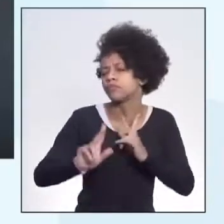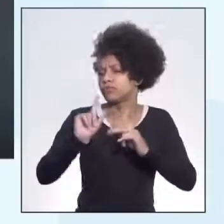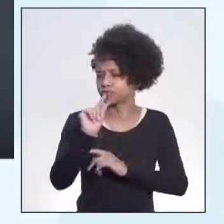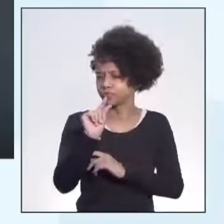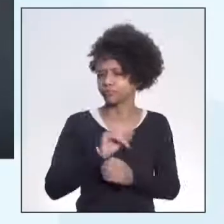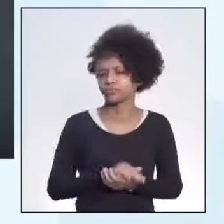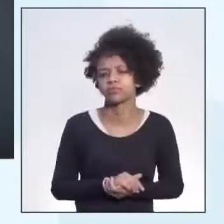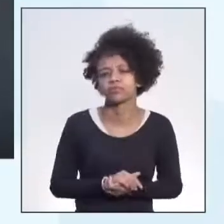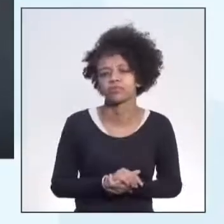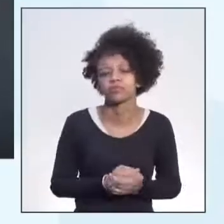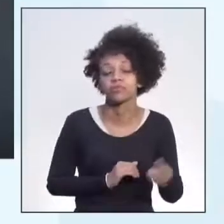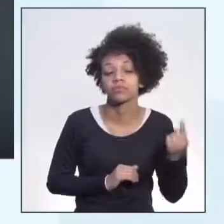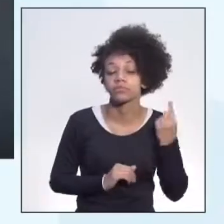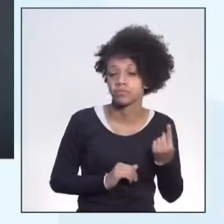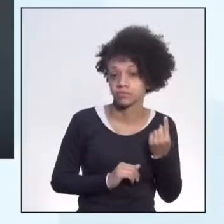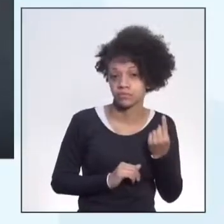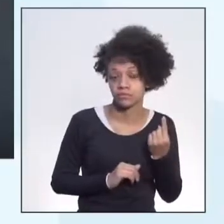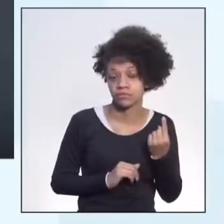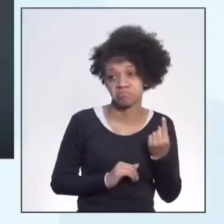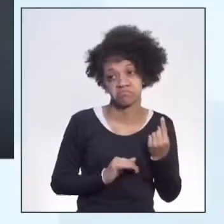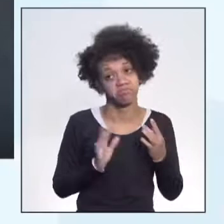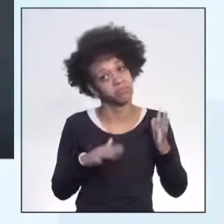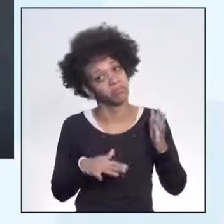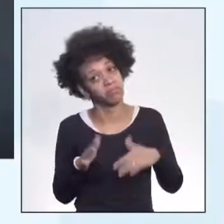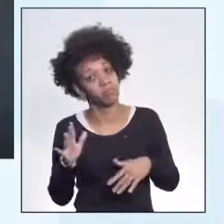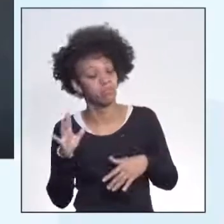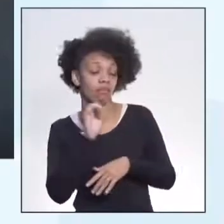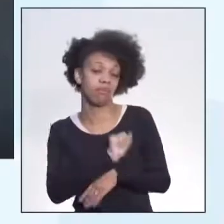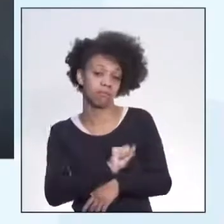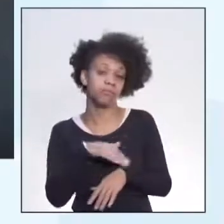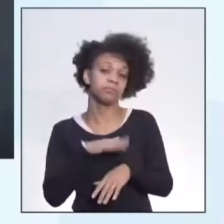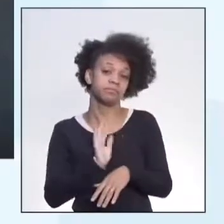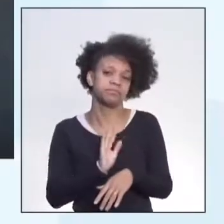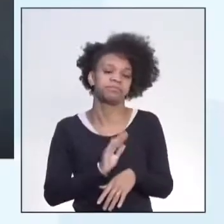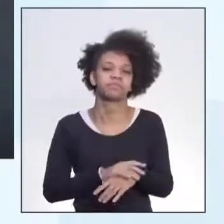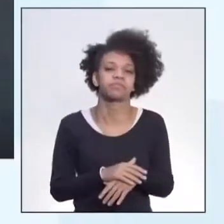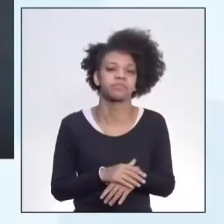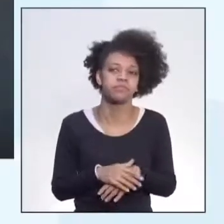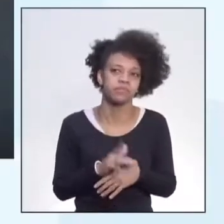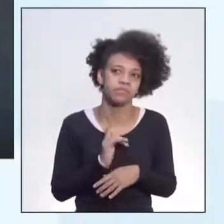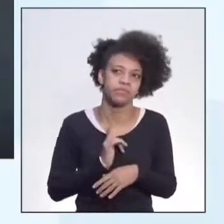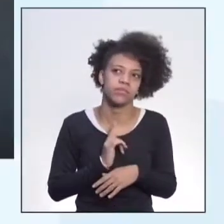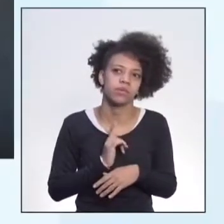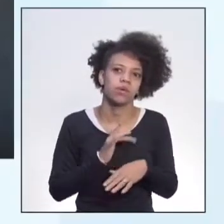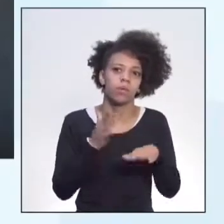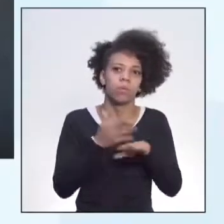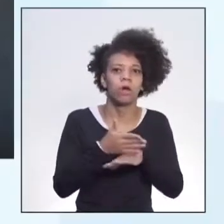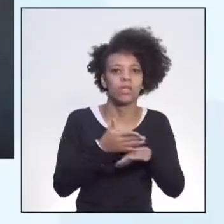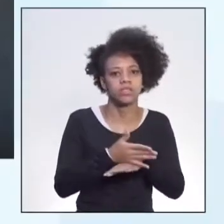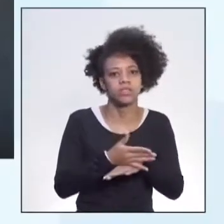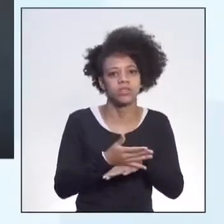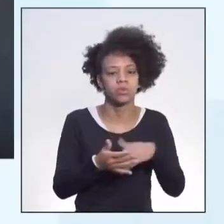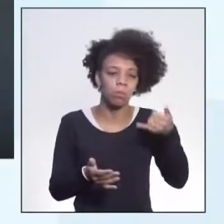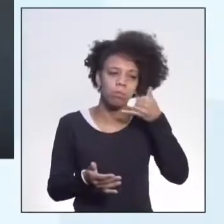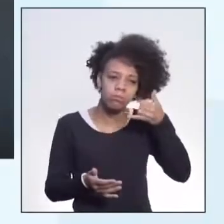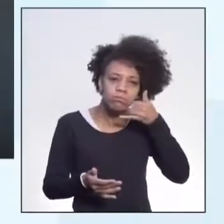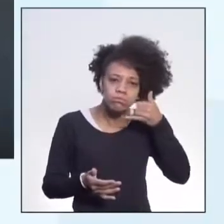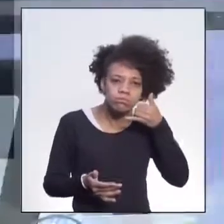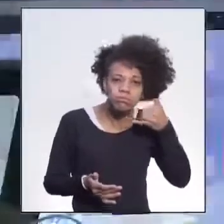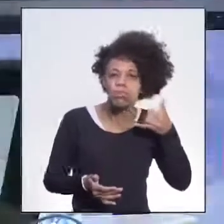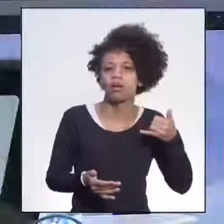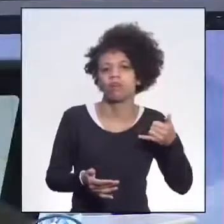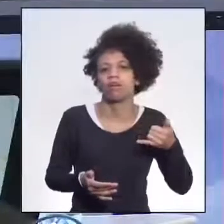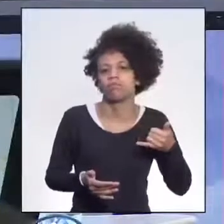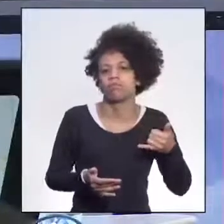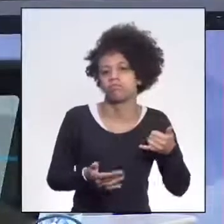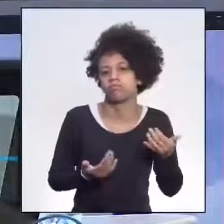aí. Eu vou me comunicar talvez instantaneamente. Se eu tiver aí acesso a uma operadora, ou se eu tiver acesso a